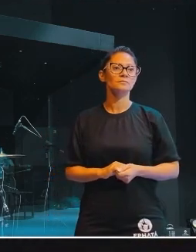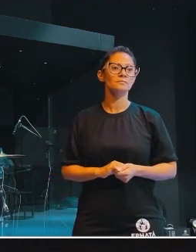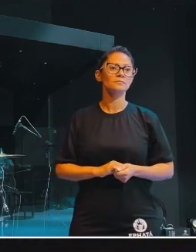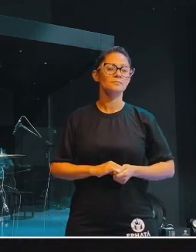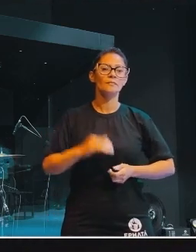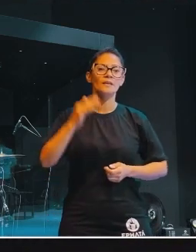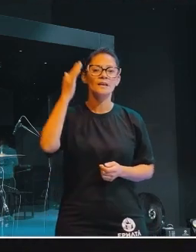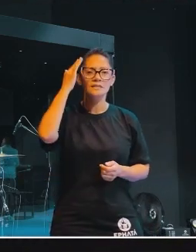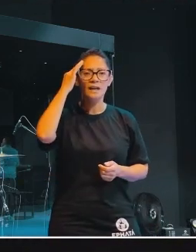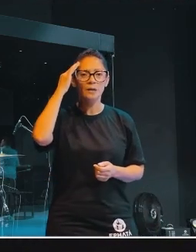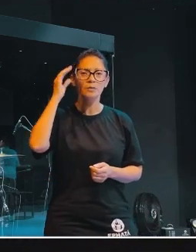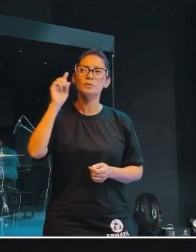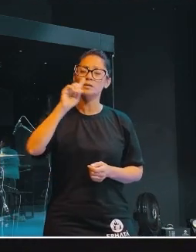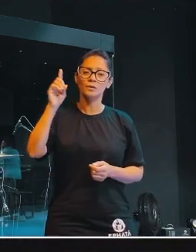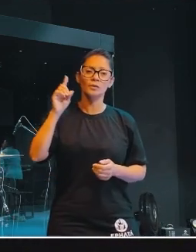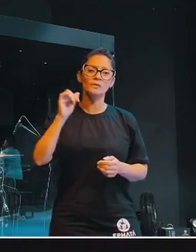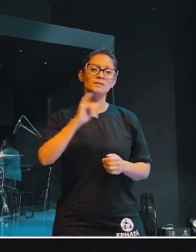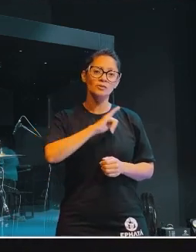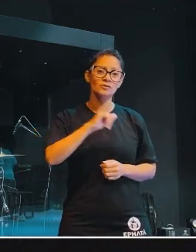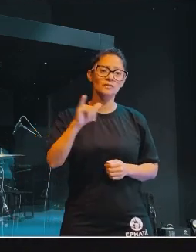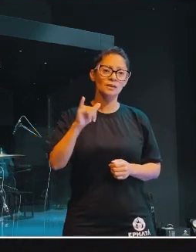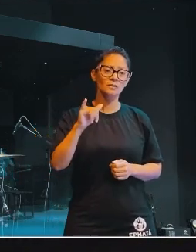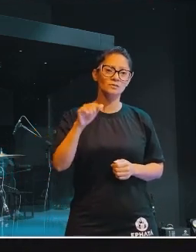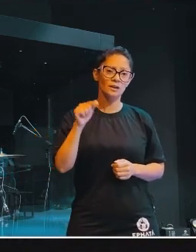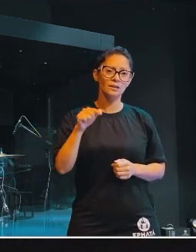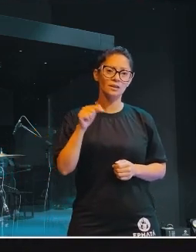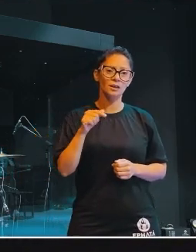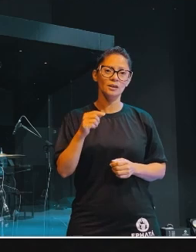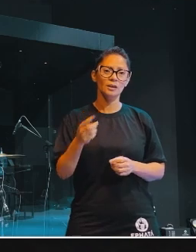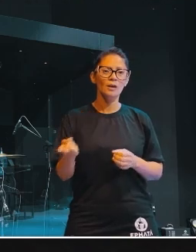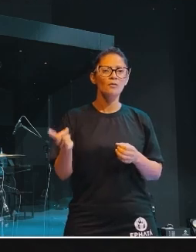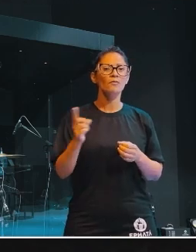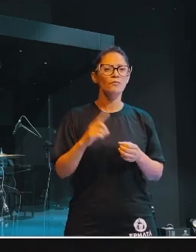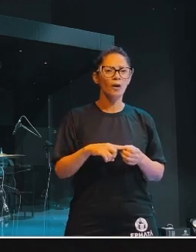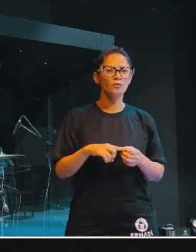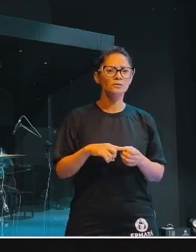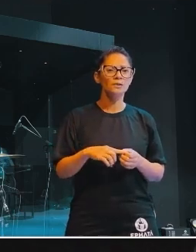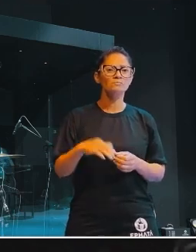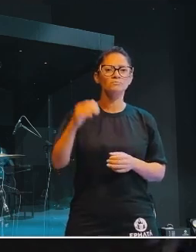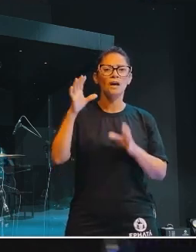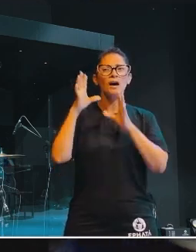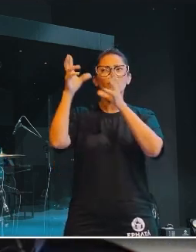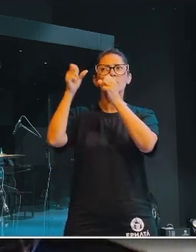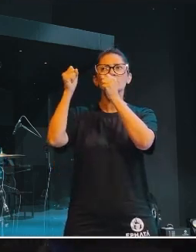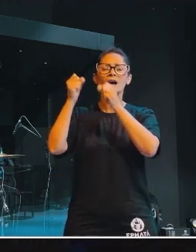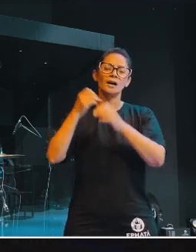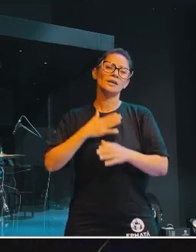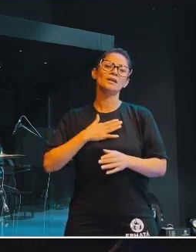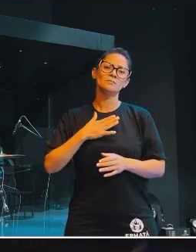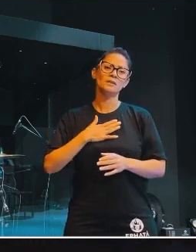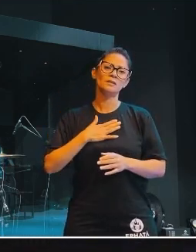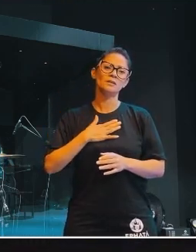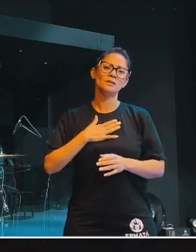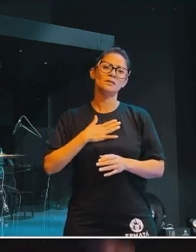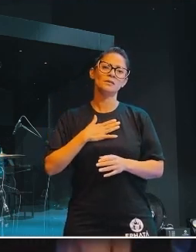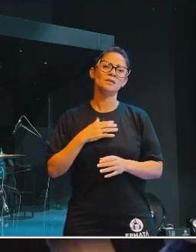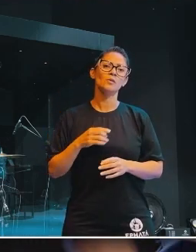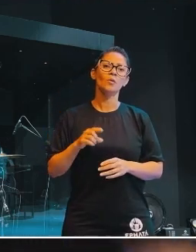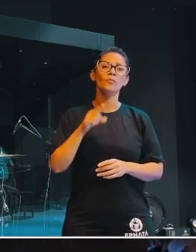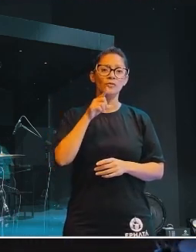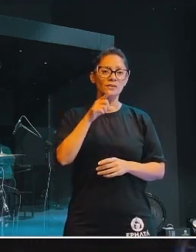Sabe o que Deus está dizendo para alguns homens nesse lugar? Volta a confiar em mim como você confiou naquela